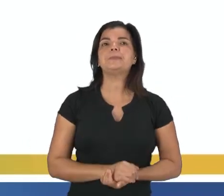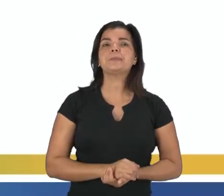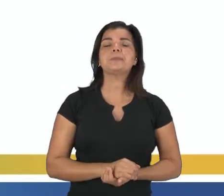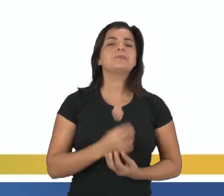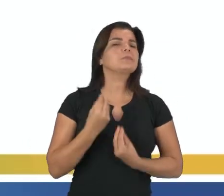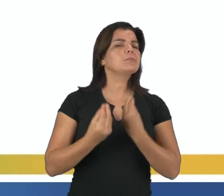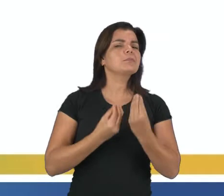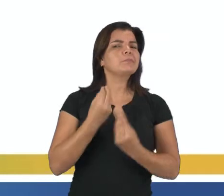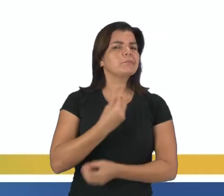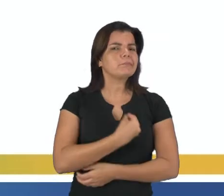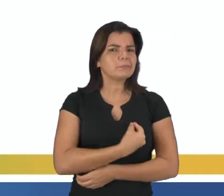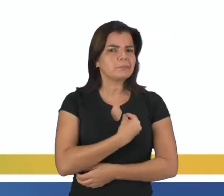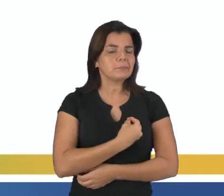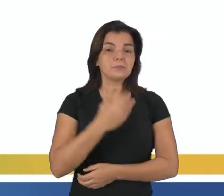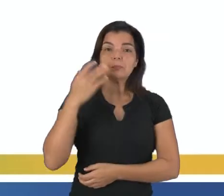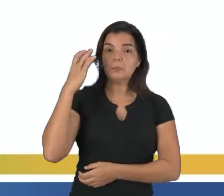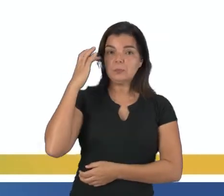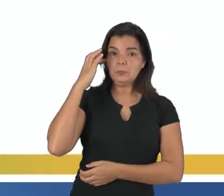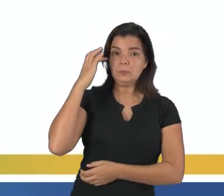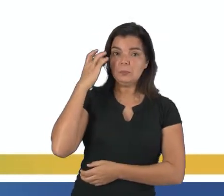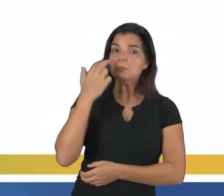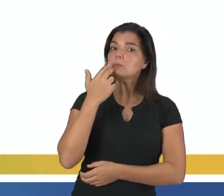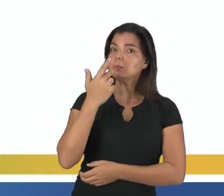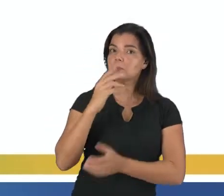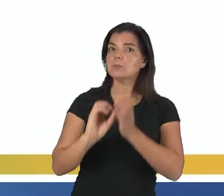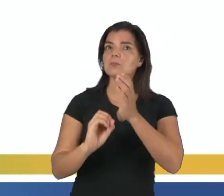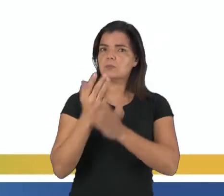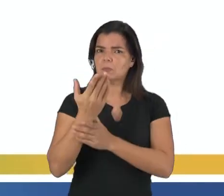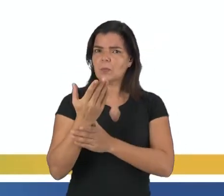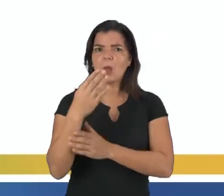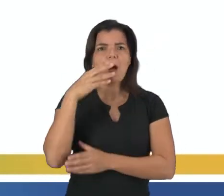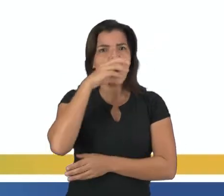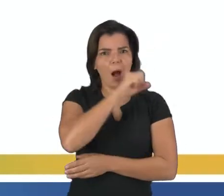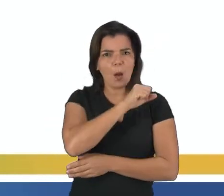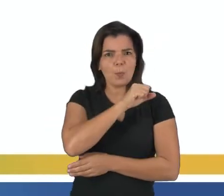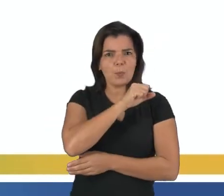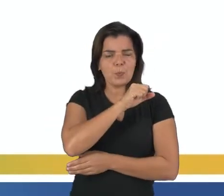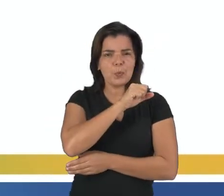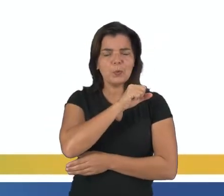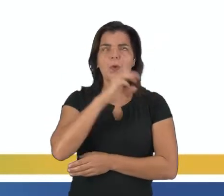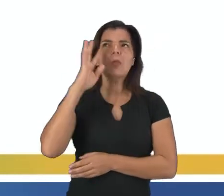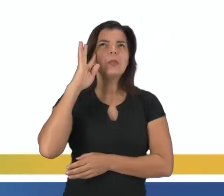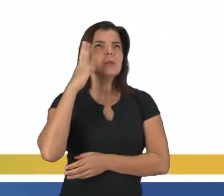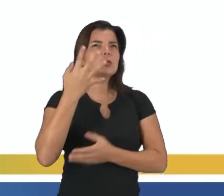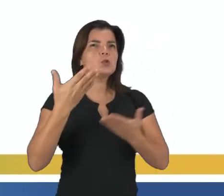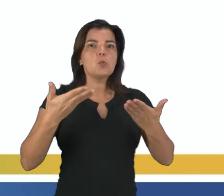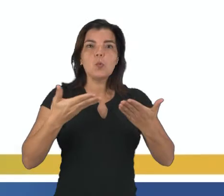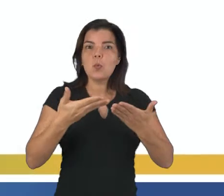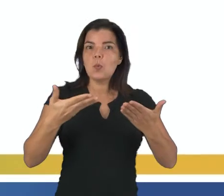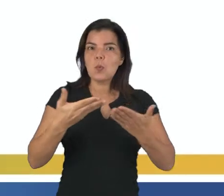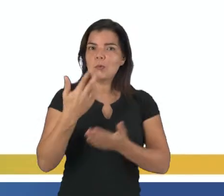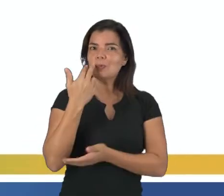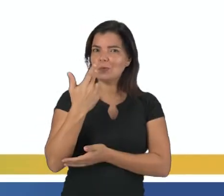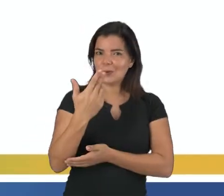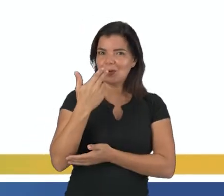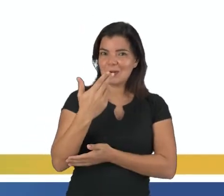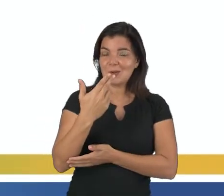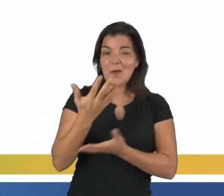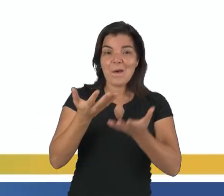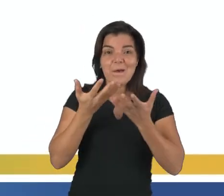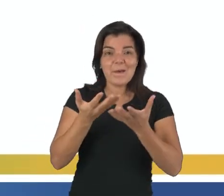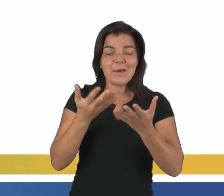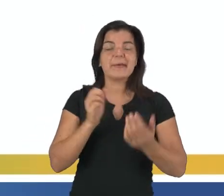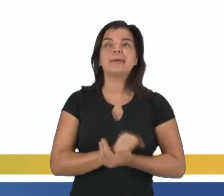como eles existiram Será que o idioma pode ser criado da noite para o dia eu a criar hoje o idioma